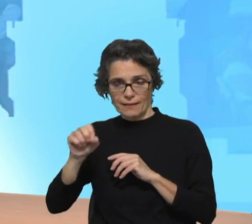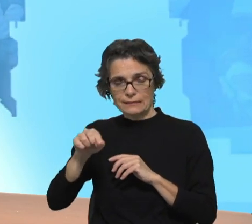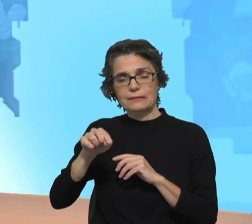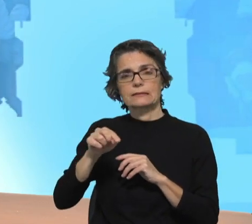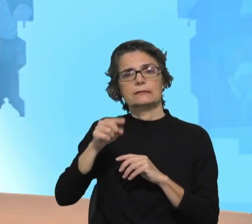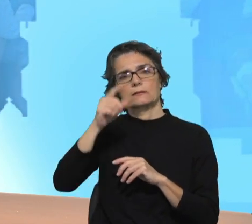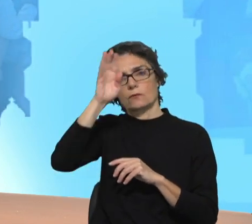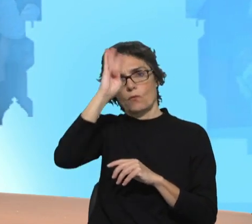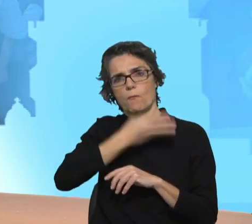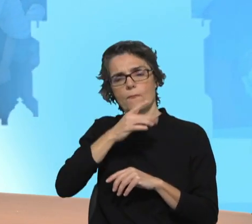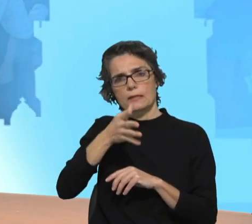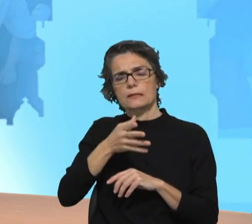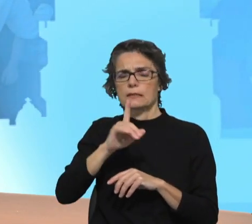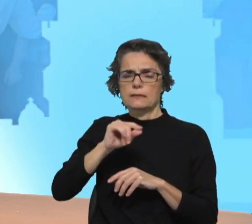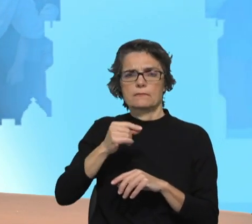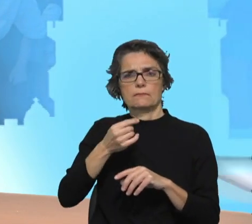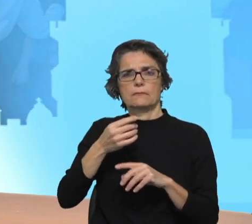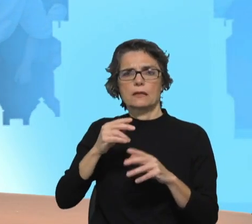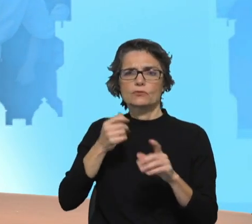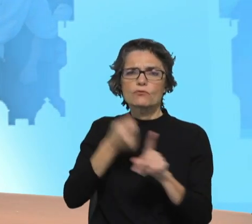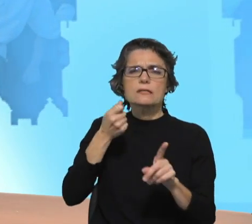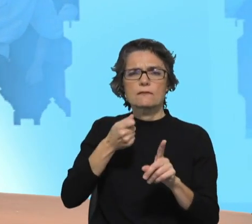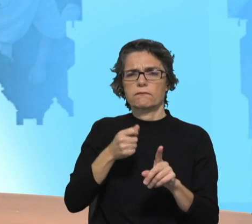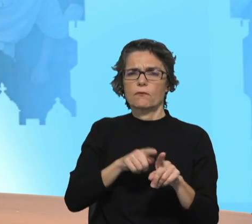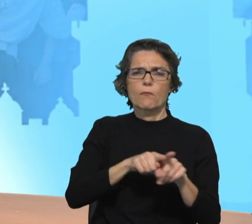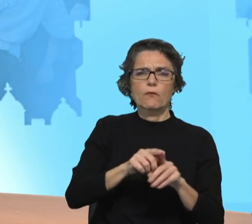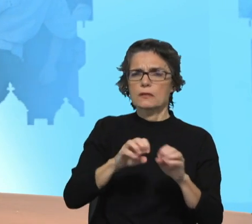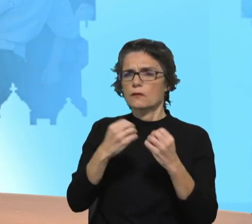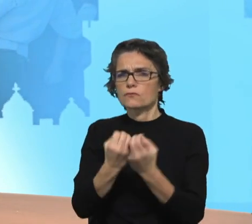mas também antropológica, educacional, social e política.